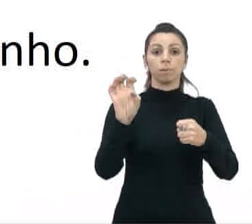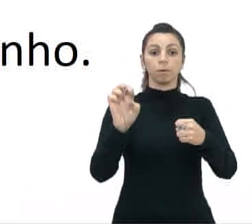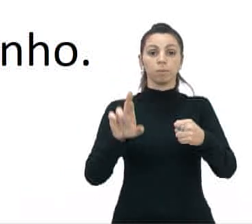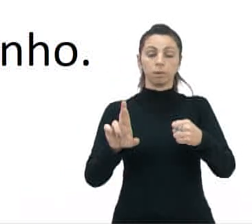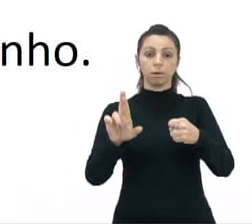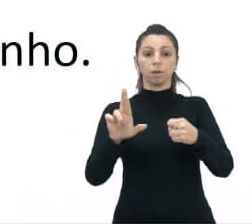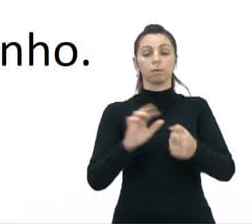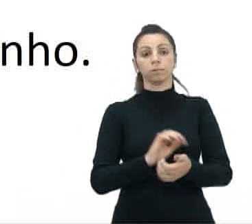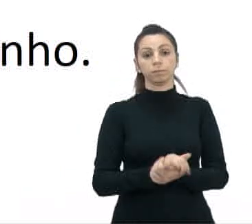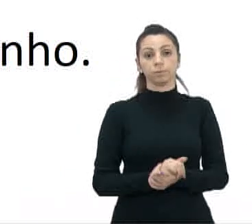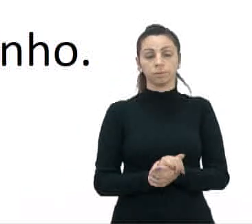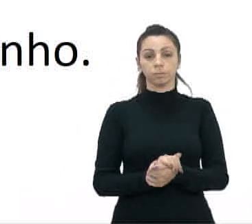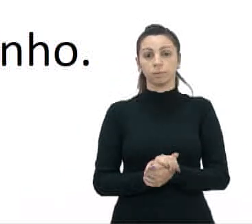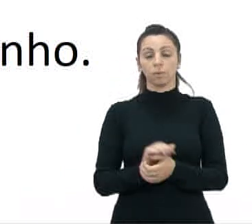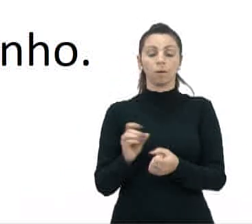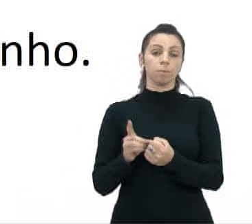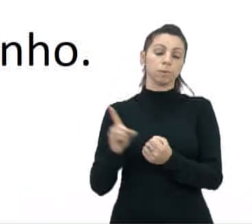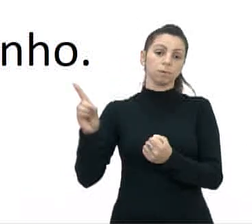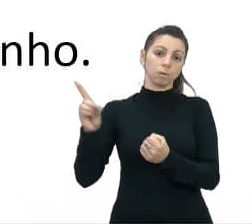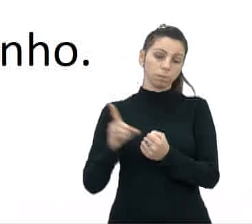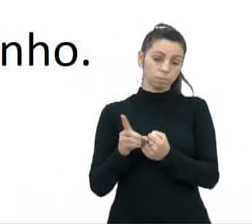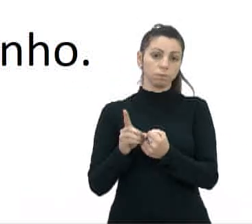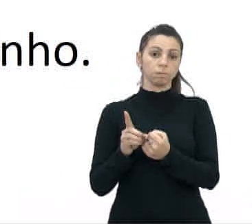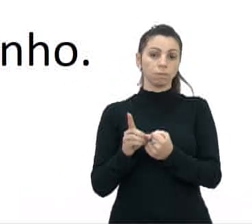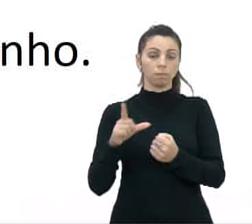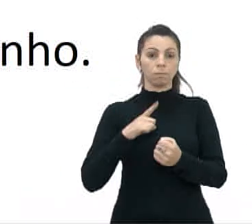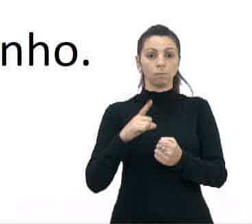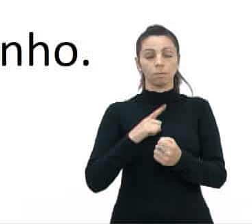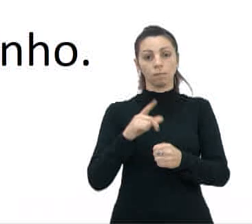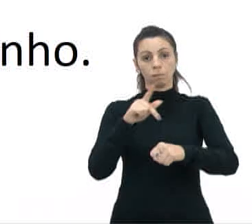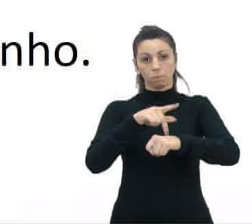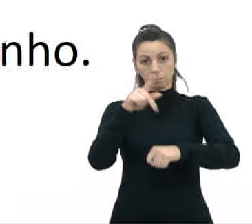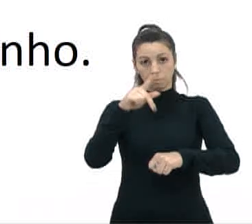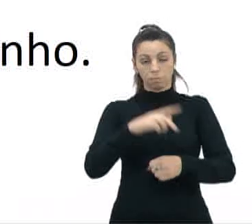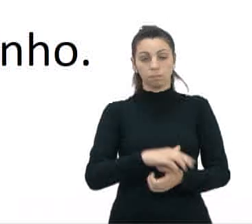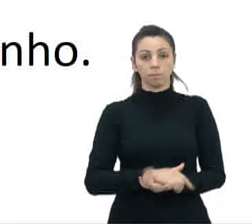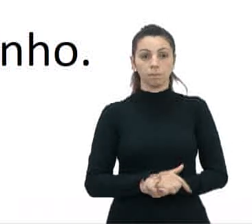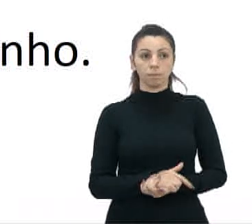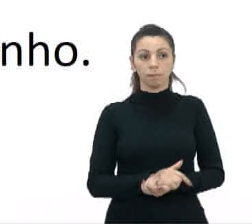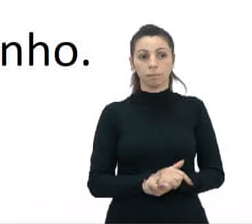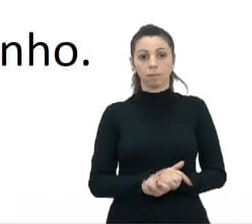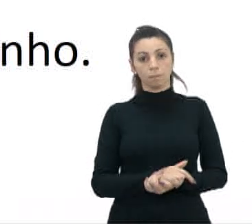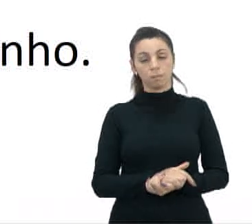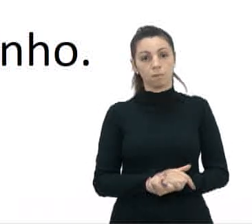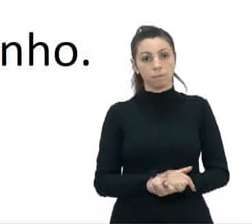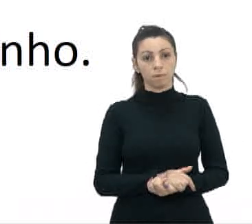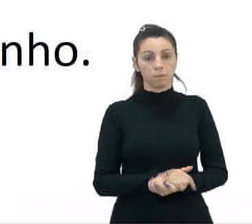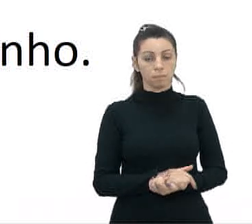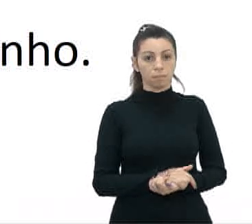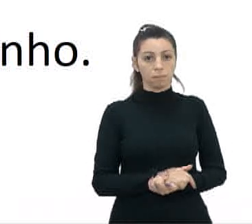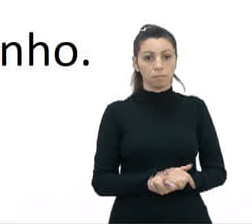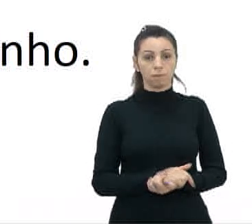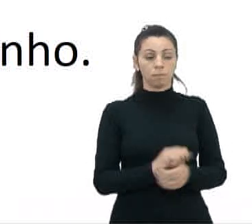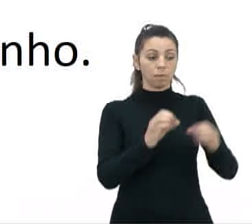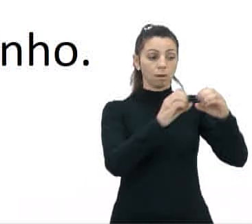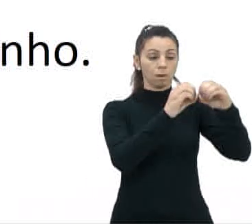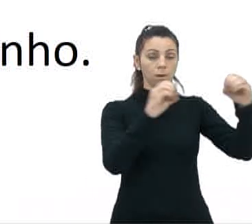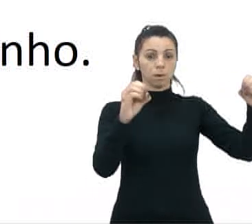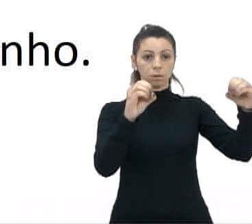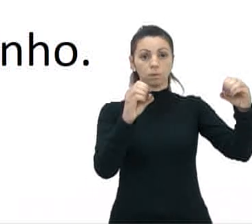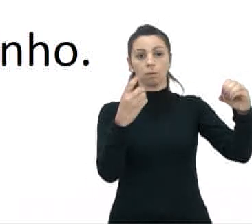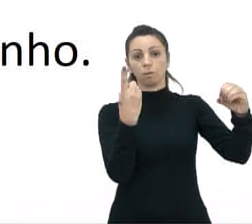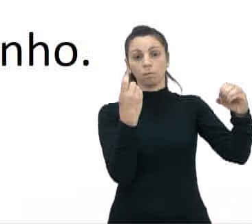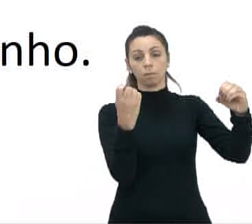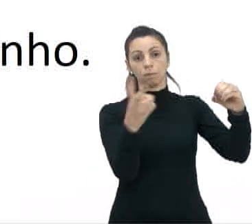é o quê? Um objeto direto de ter uma pedra, certo? Também, período simples, não tem nem coordenação